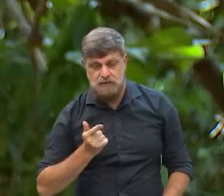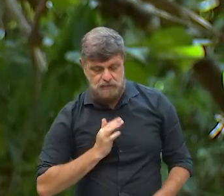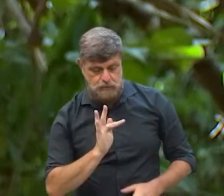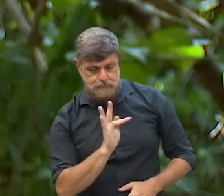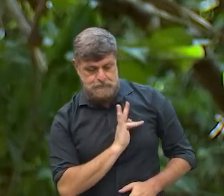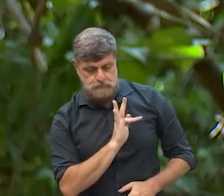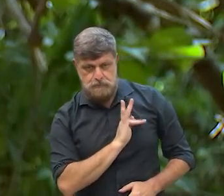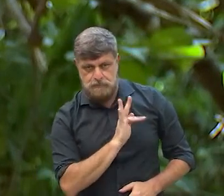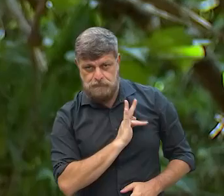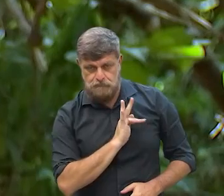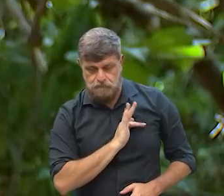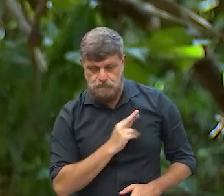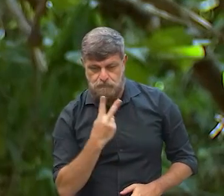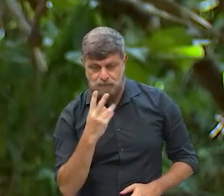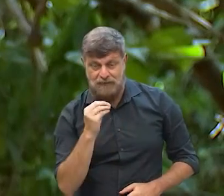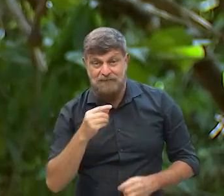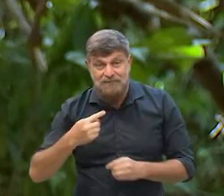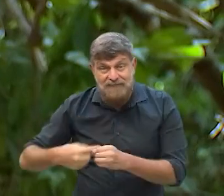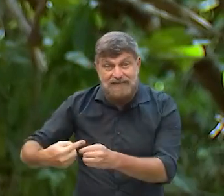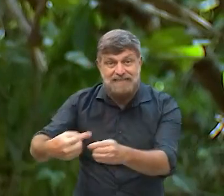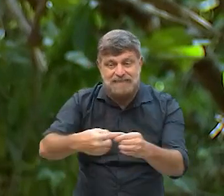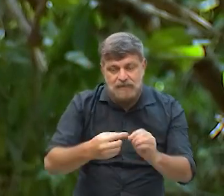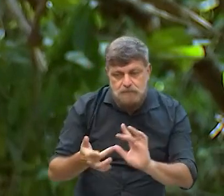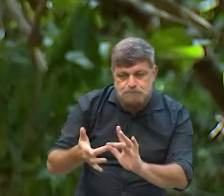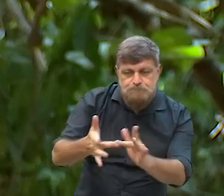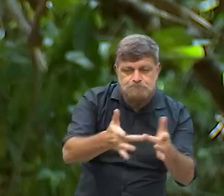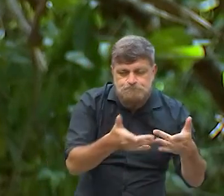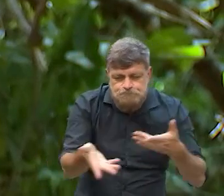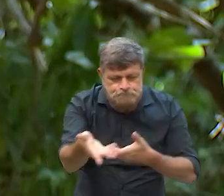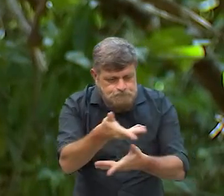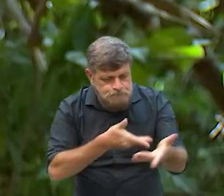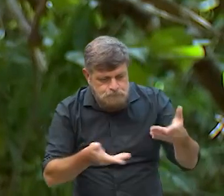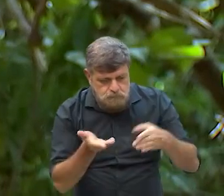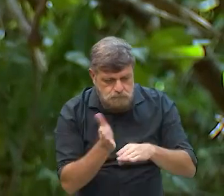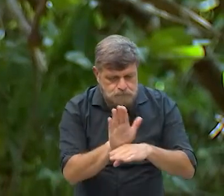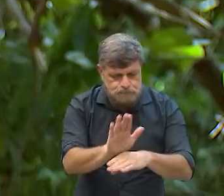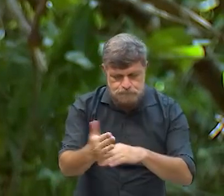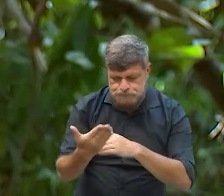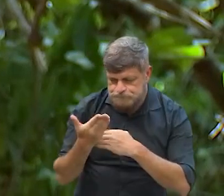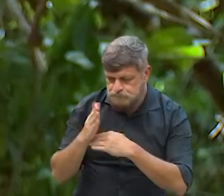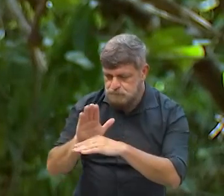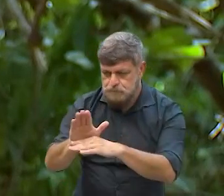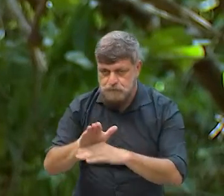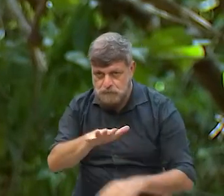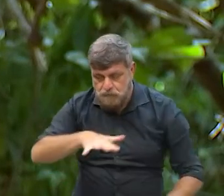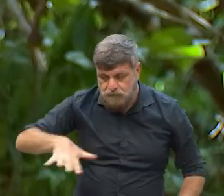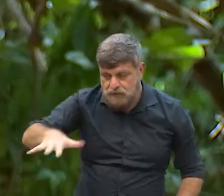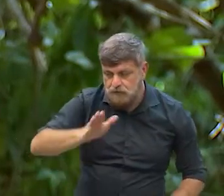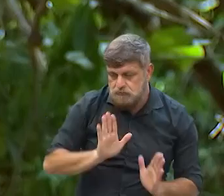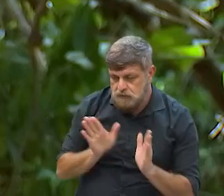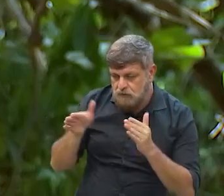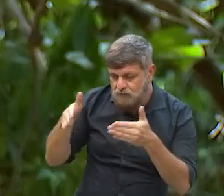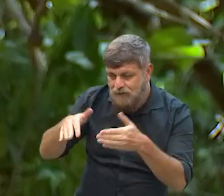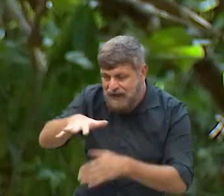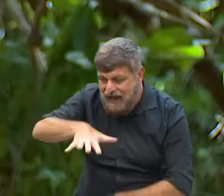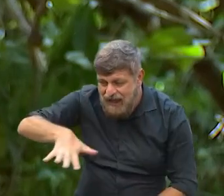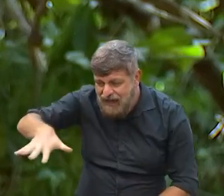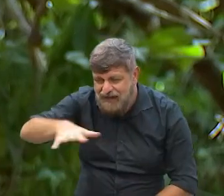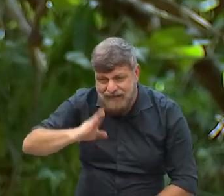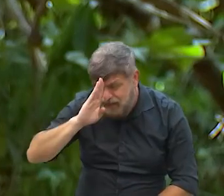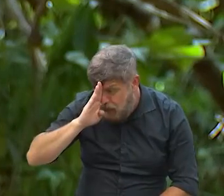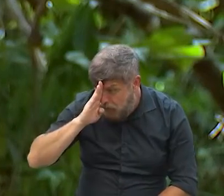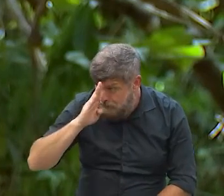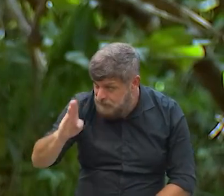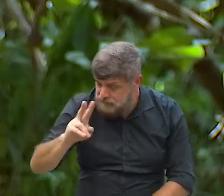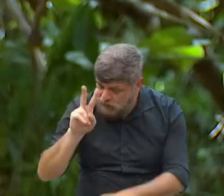técnica entre esses 20 municípios. E a gente chegou a identificar quais eram as áreas prioritárias de conservação e preservação